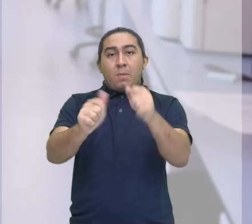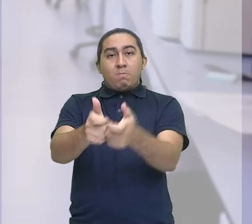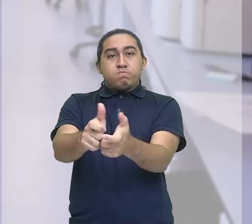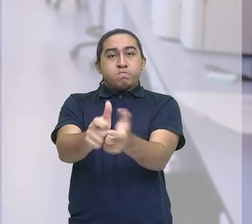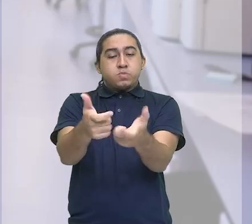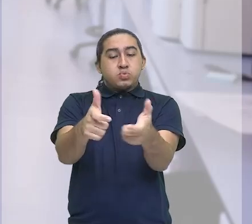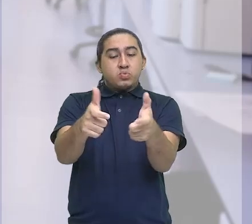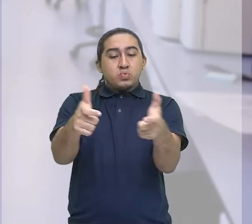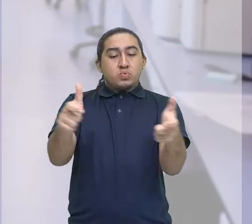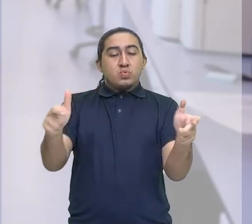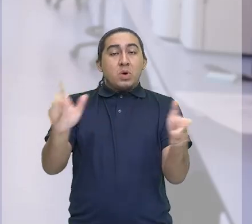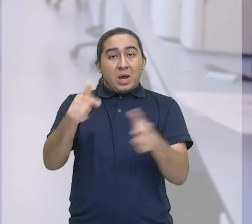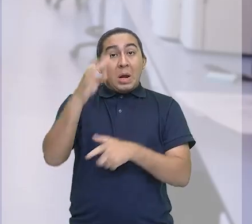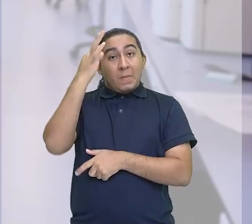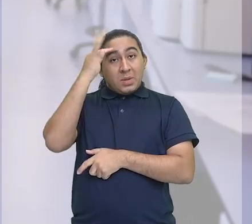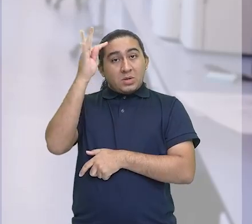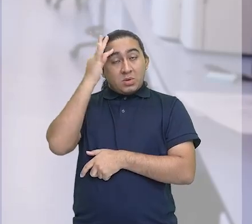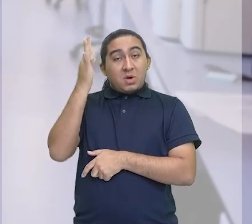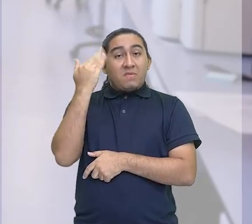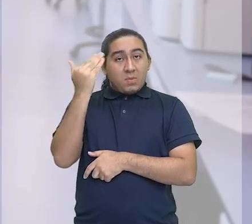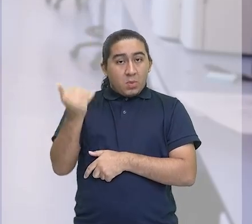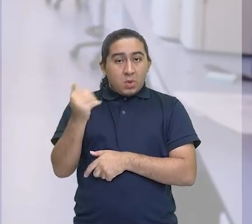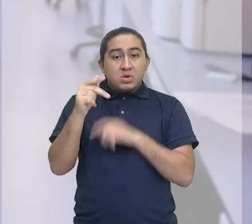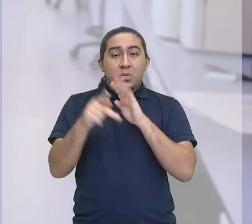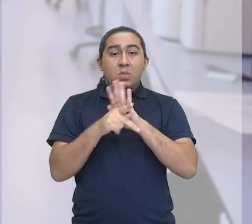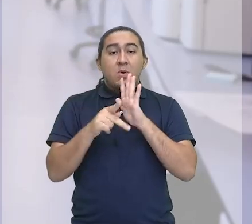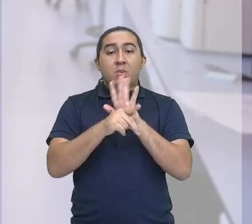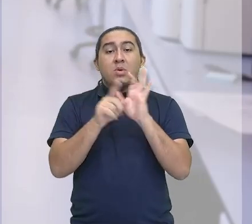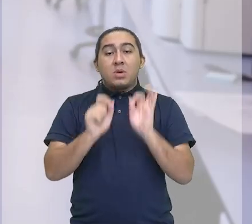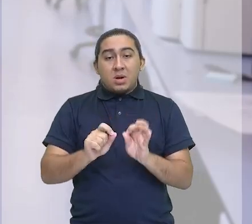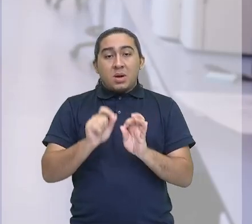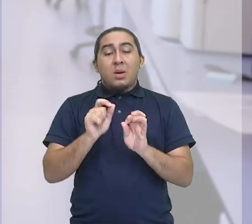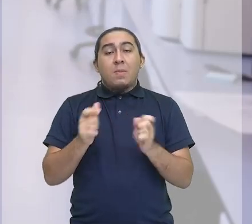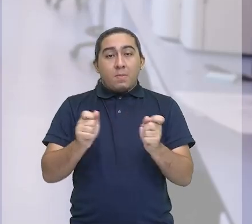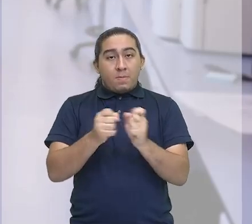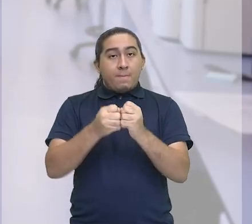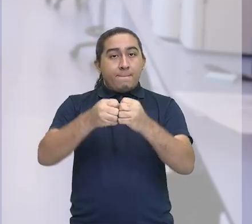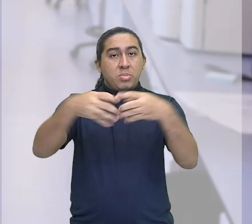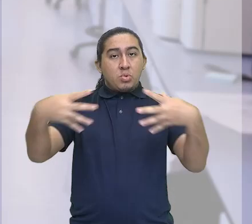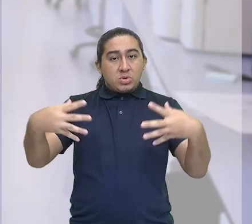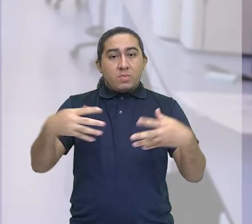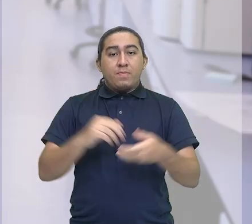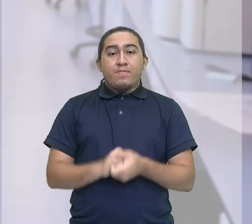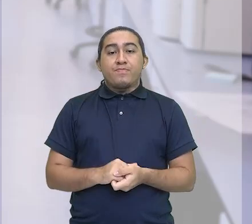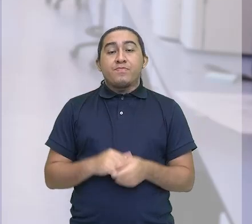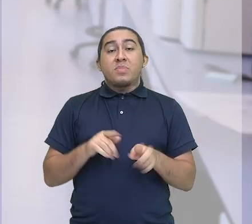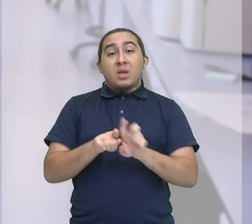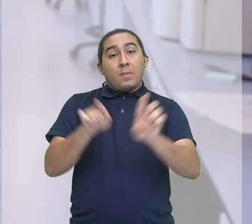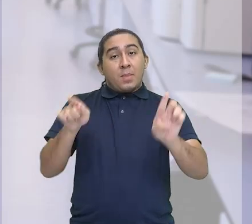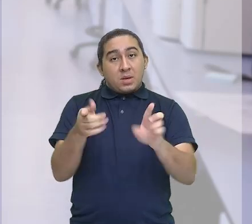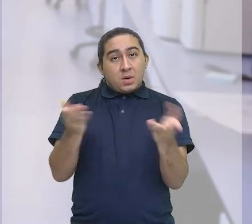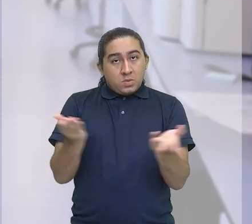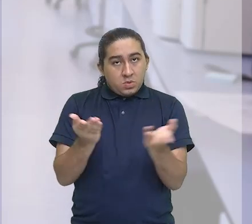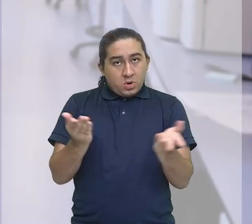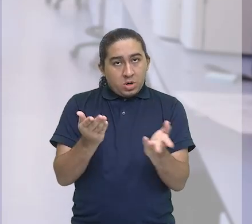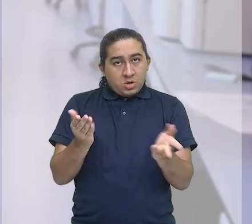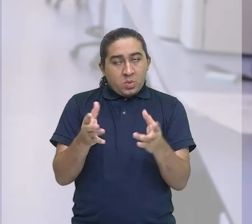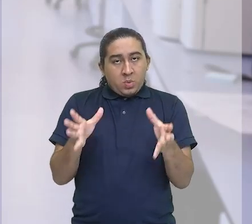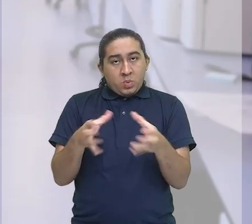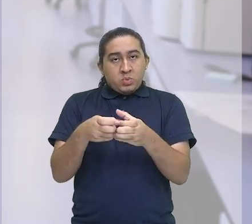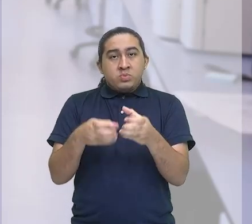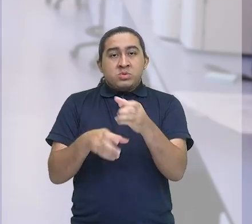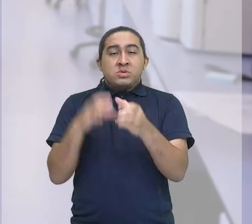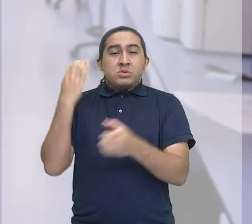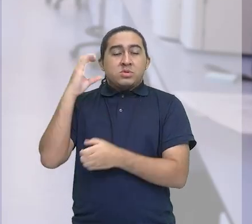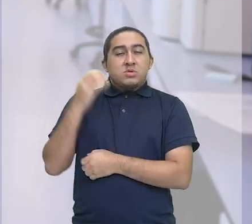uma grande teoria conhecida como a grande explosão. Mas agora os cientistas estão dizendo que não